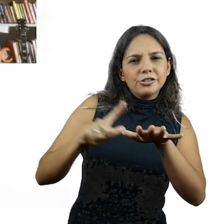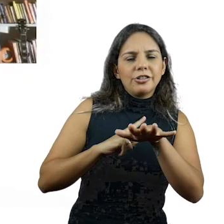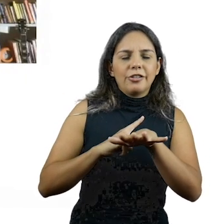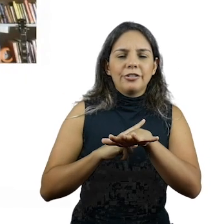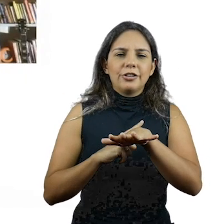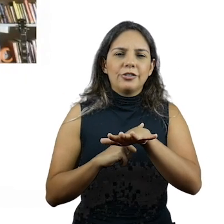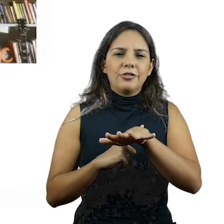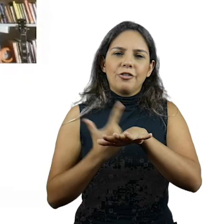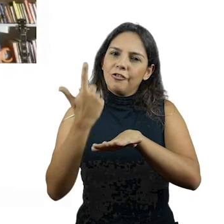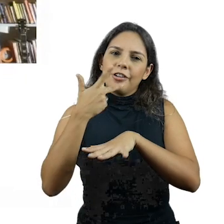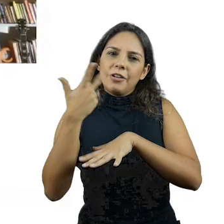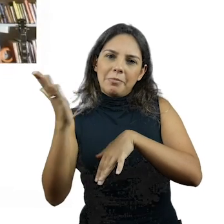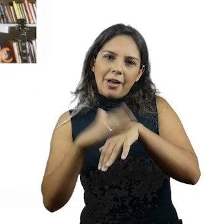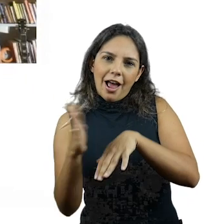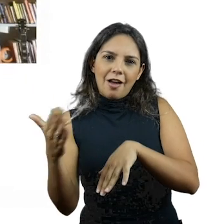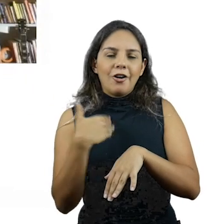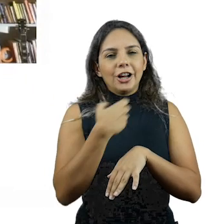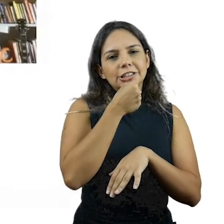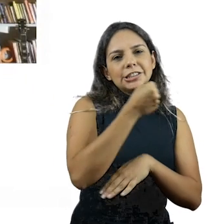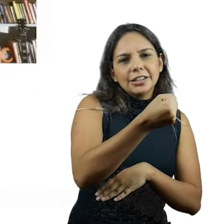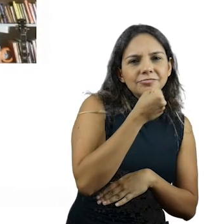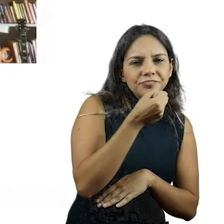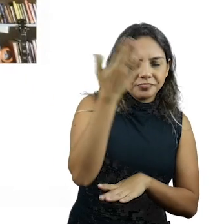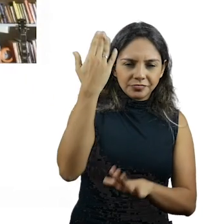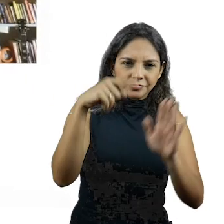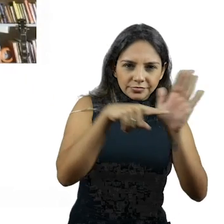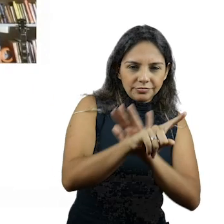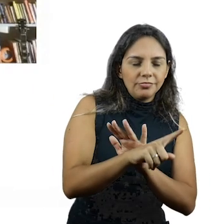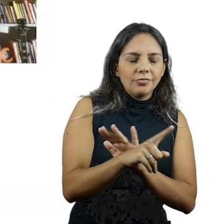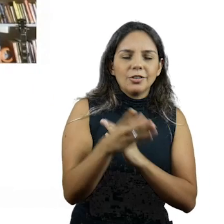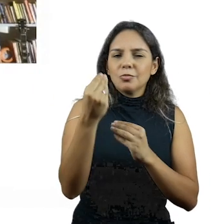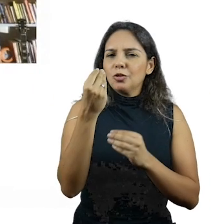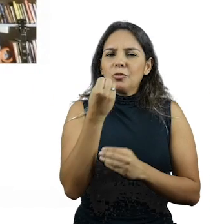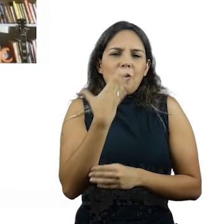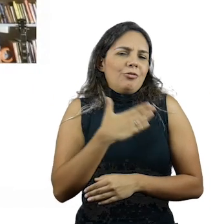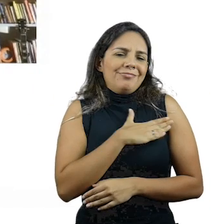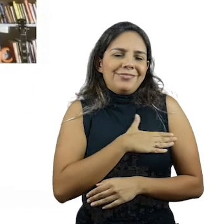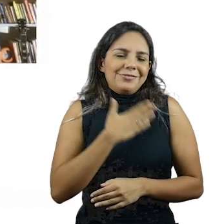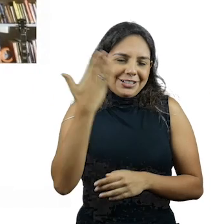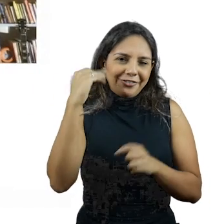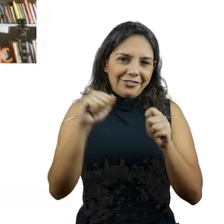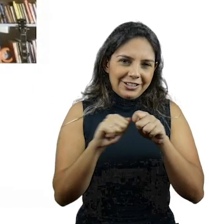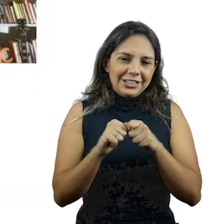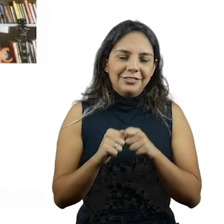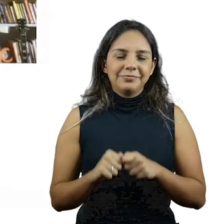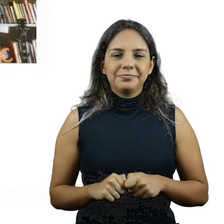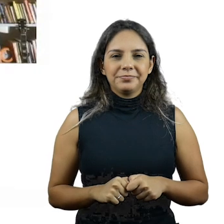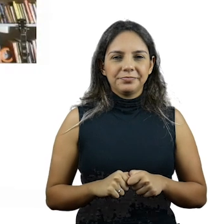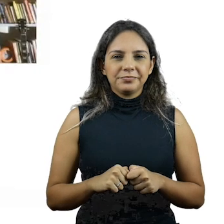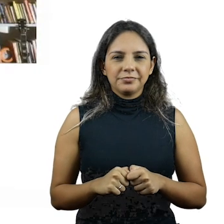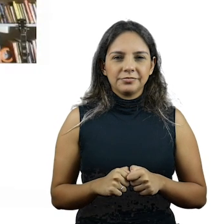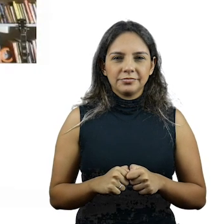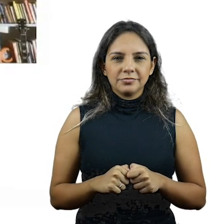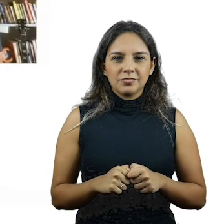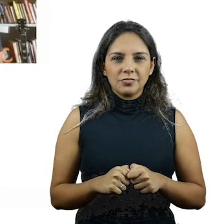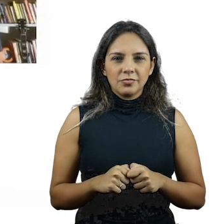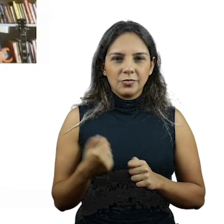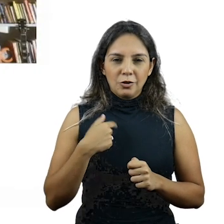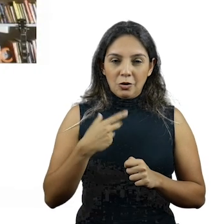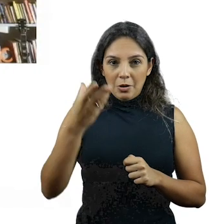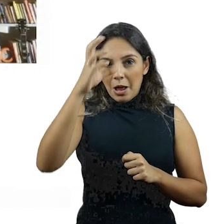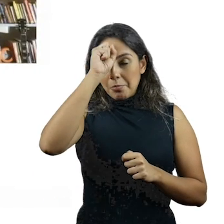eu entrevistava, mas para mim era muito prazeroso, realmente, porque eu acabava aprendendo muita coisa